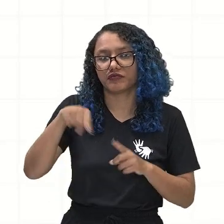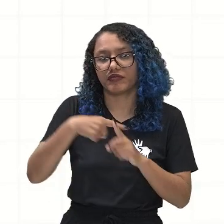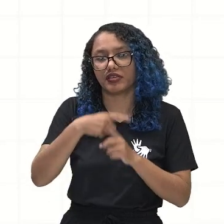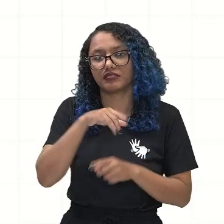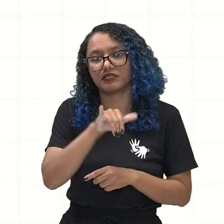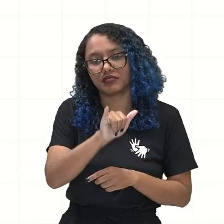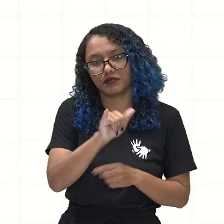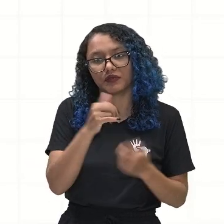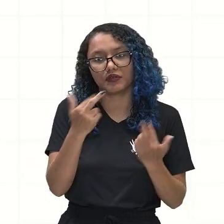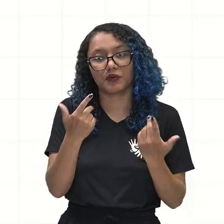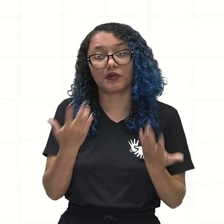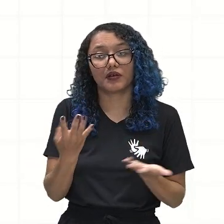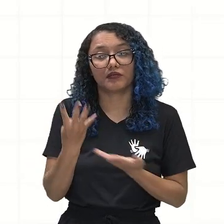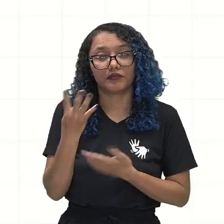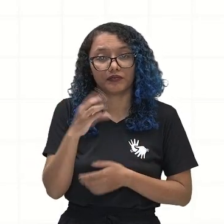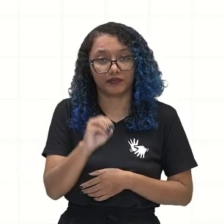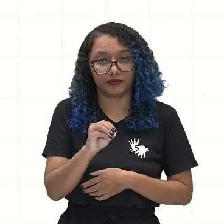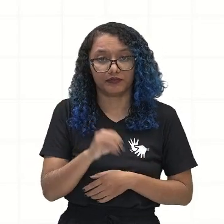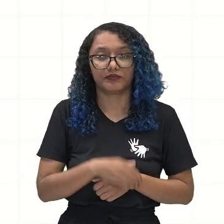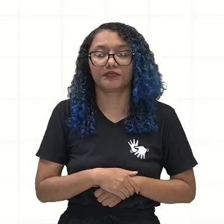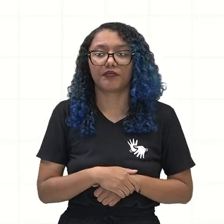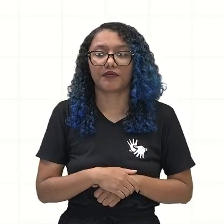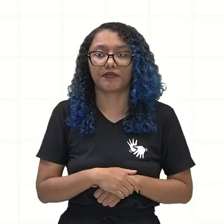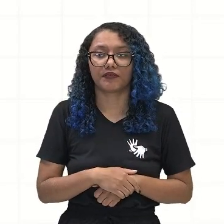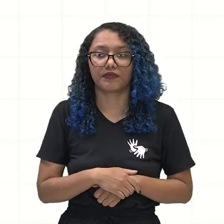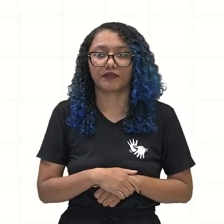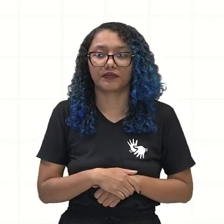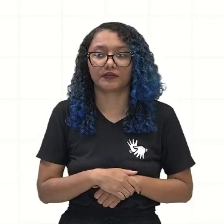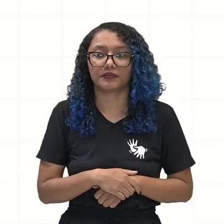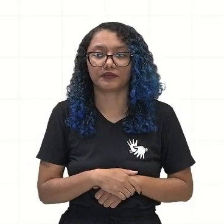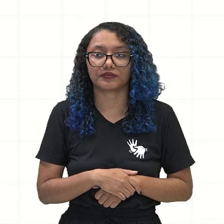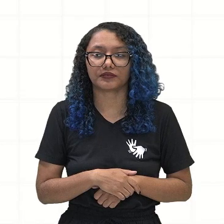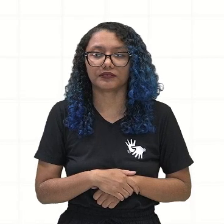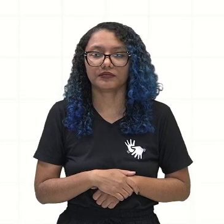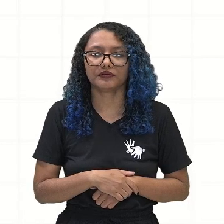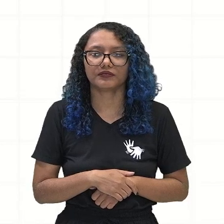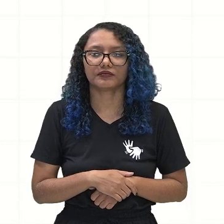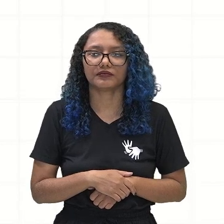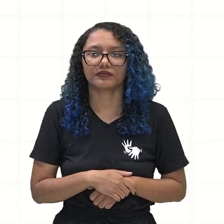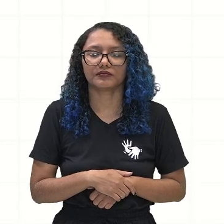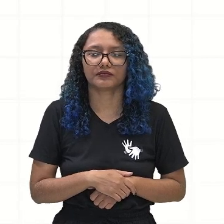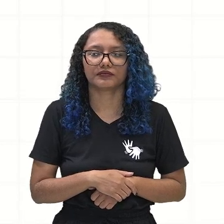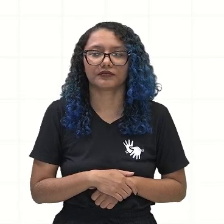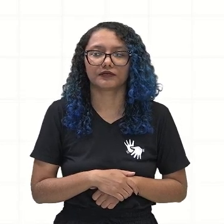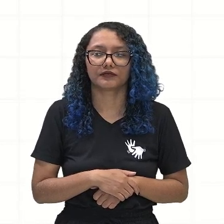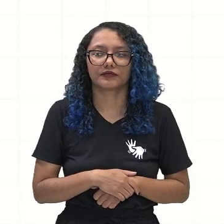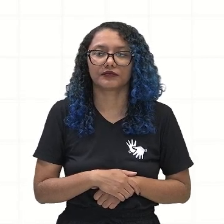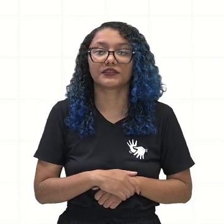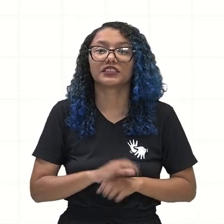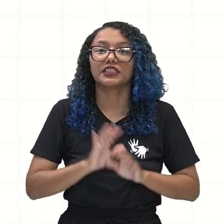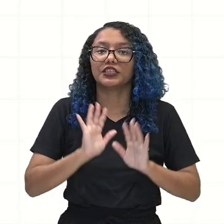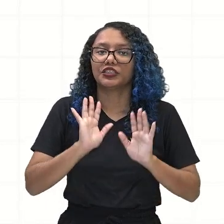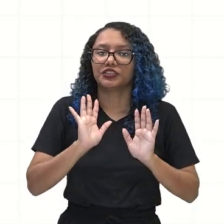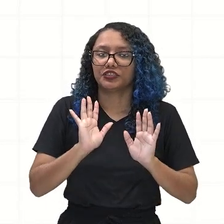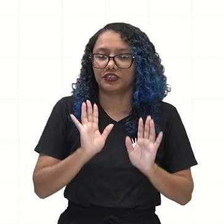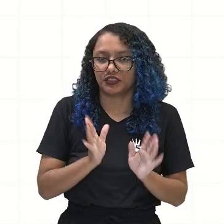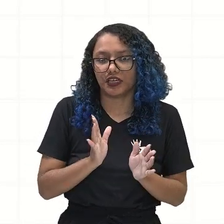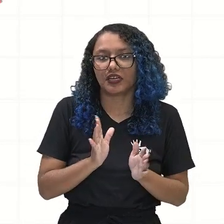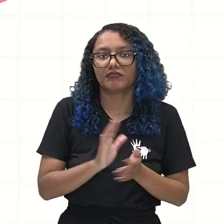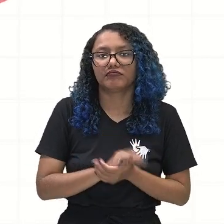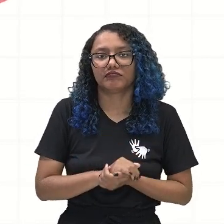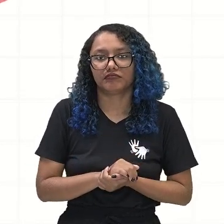é igual a 40. Olha só, pronto, eu já fiz a primeira